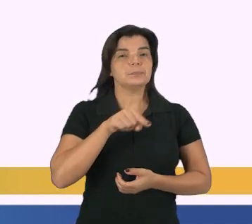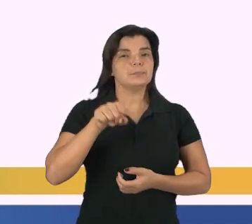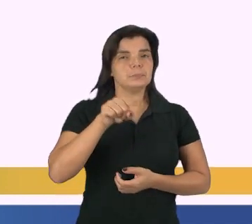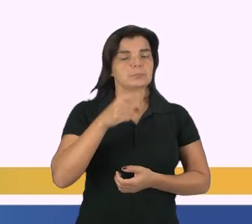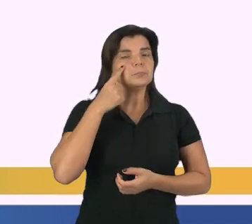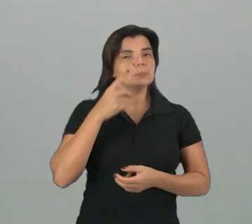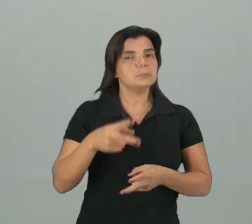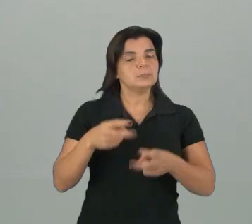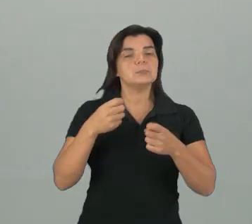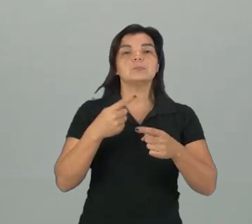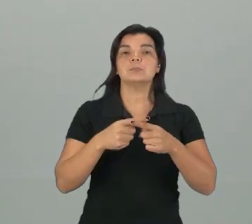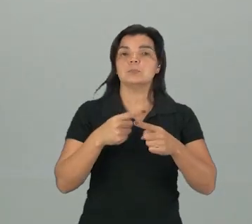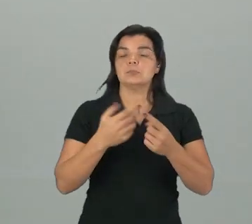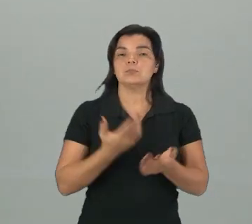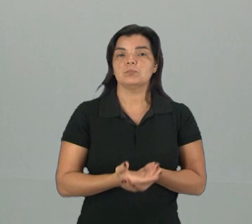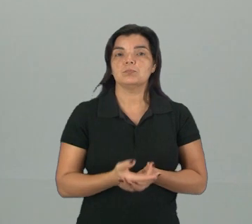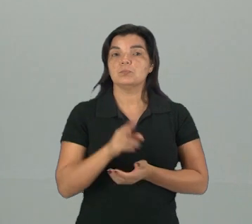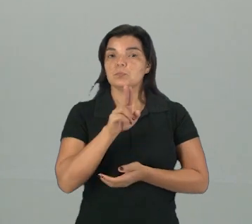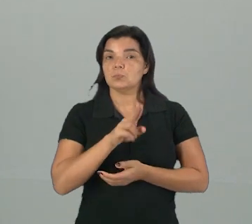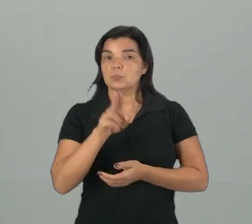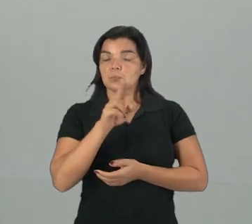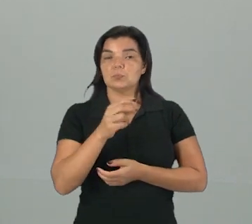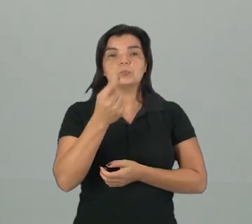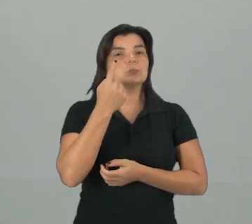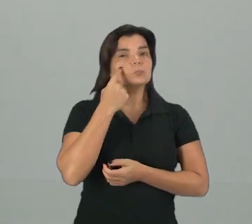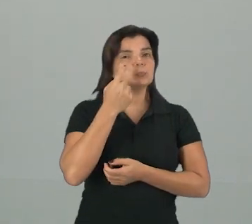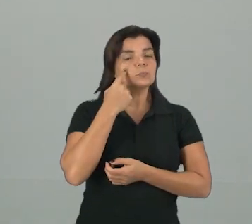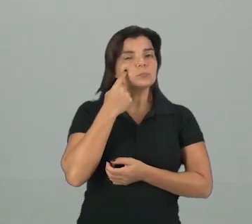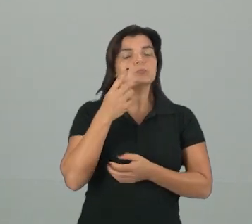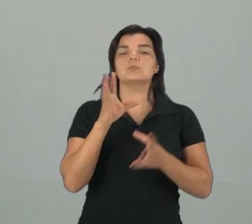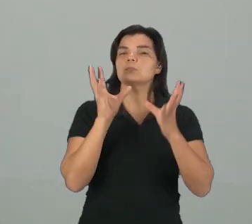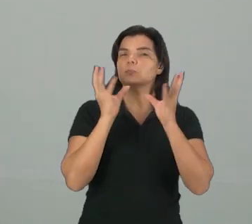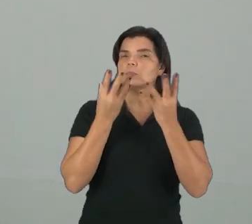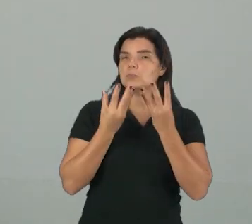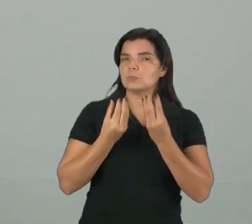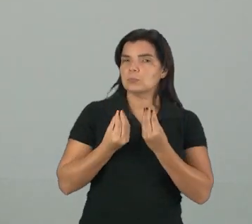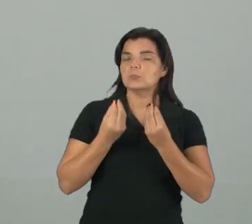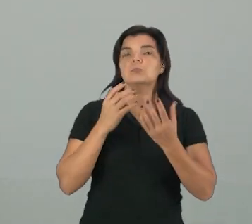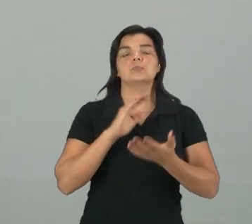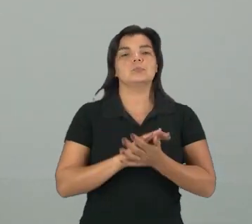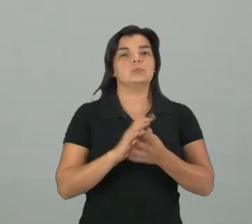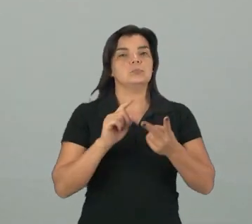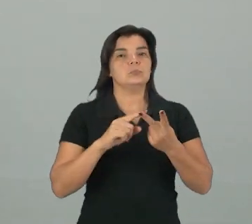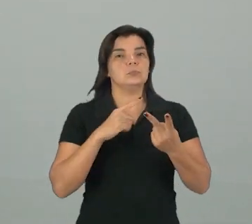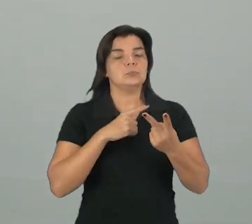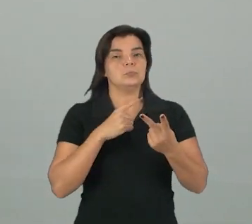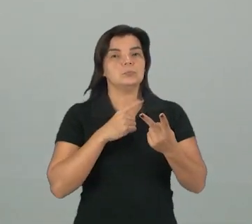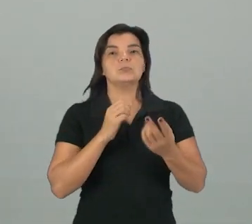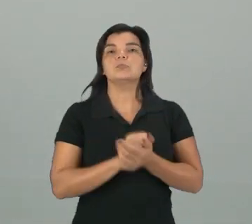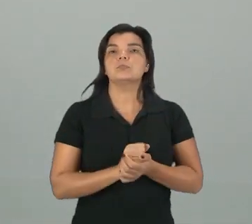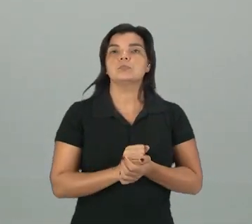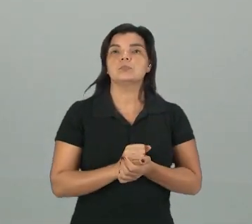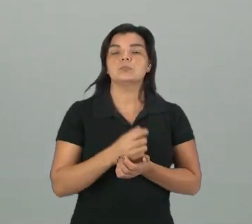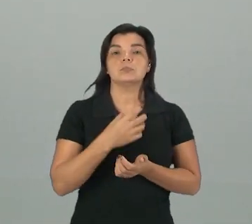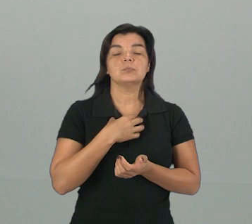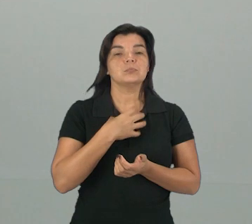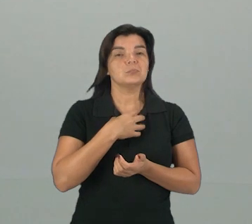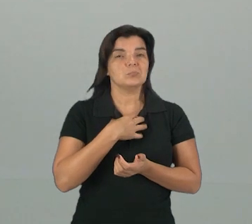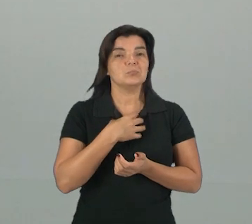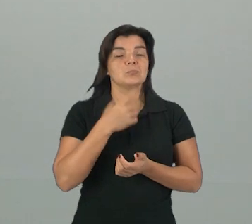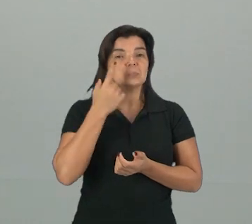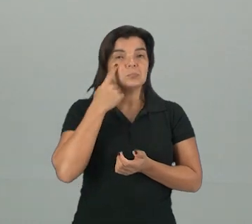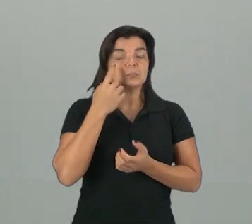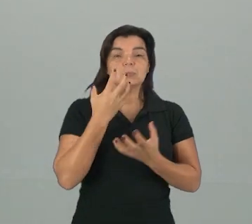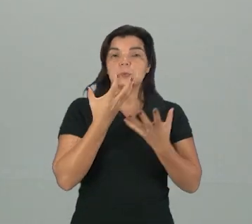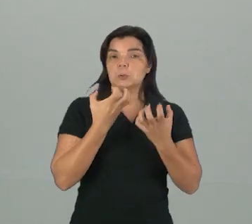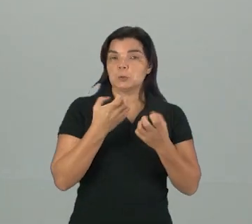você perceber por conta de um mau uso da sua visão, um ressecamento, ter um aspecto ali, ter a sensação que o seu olho